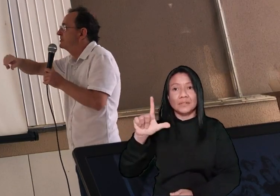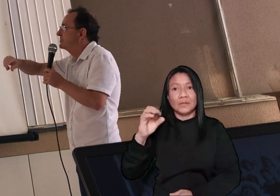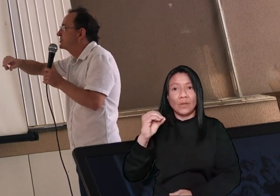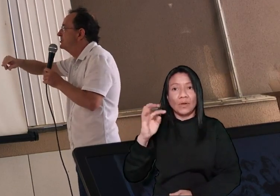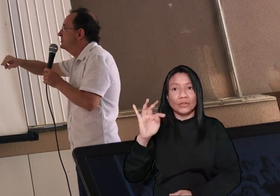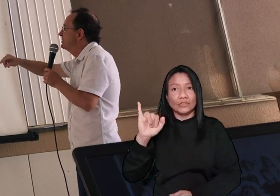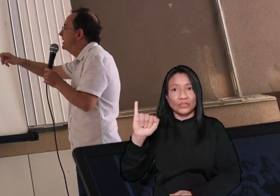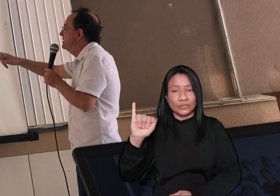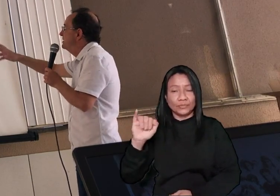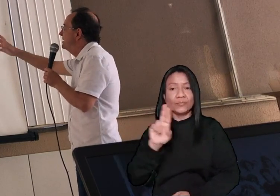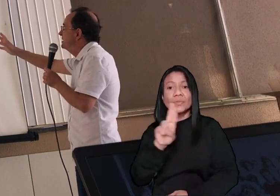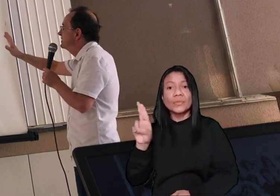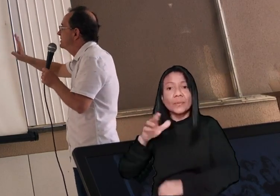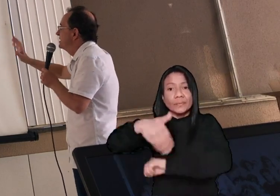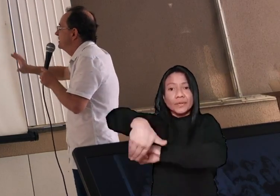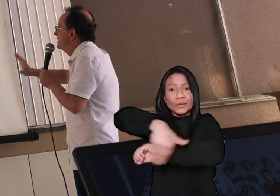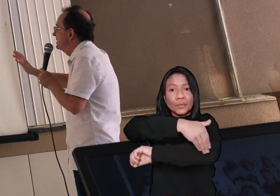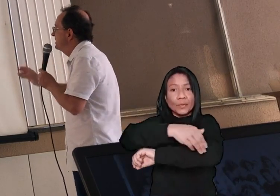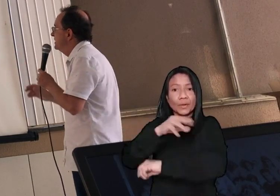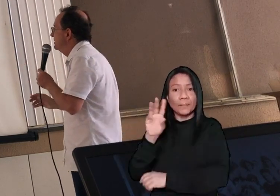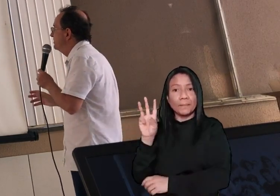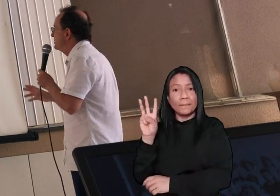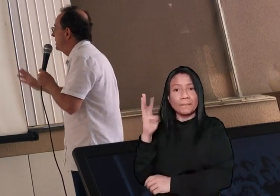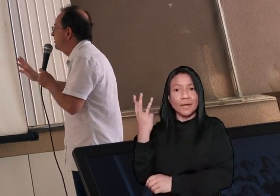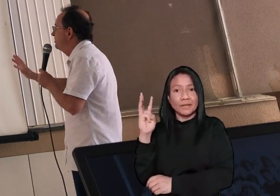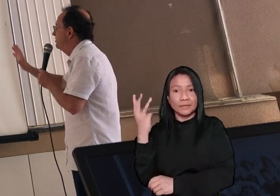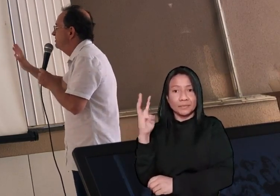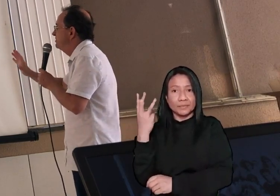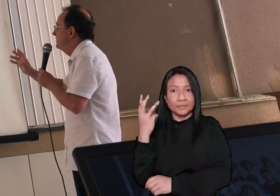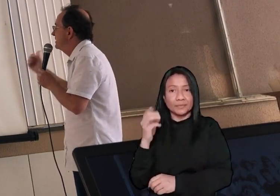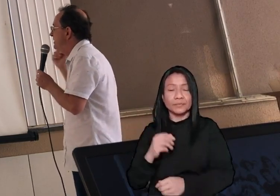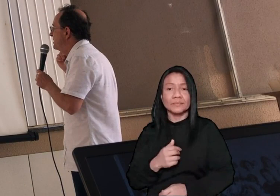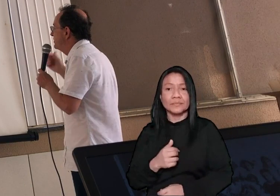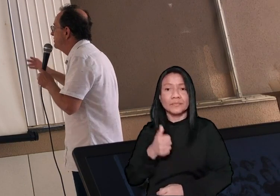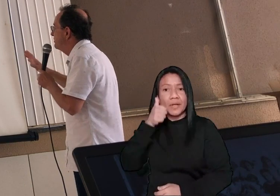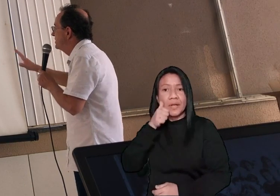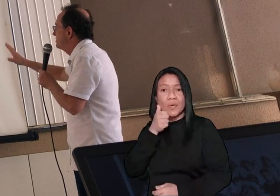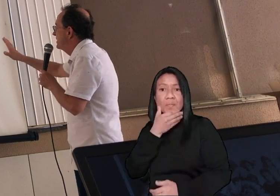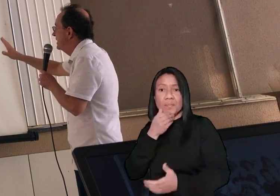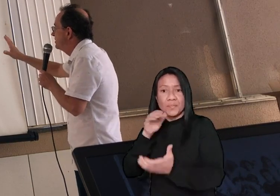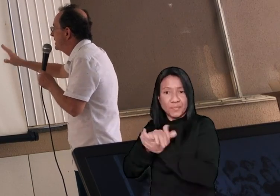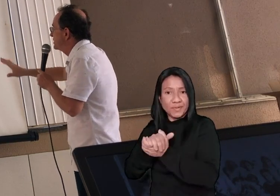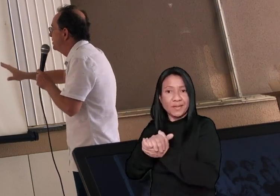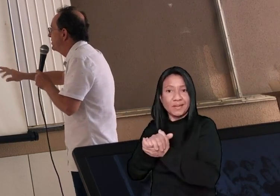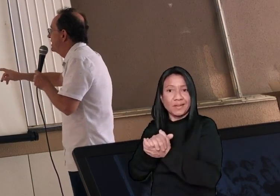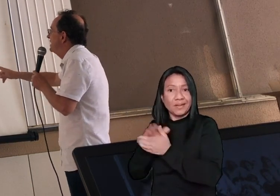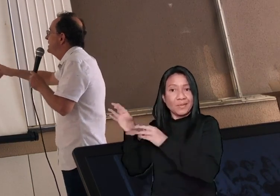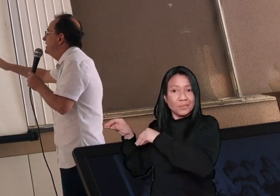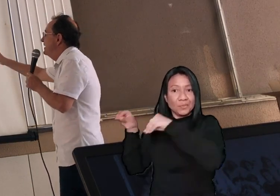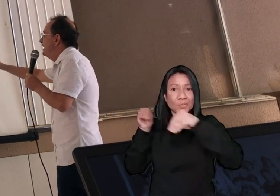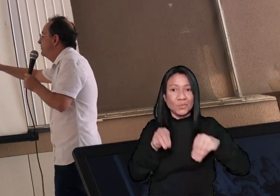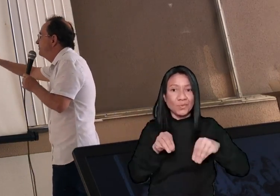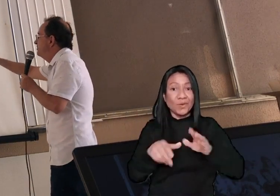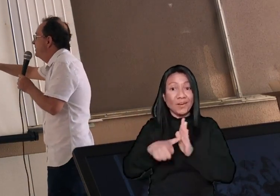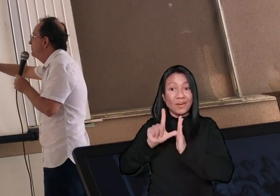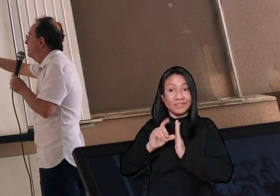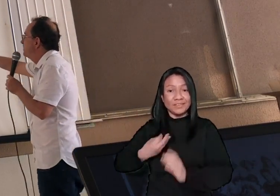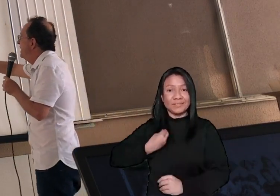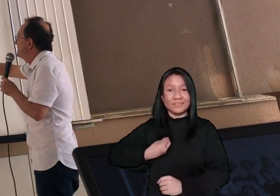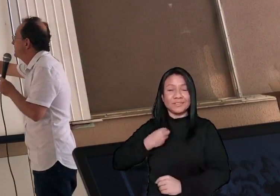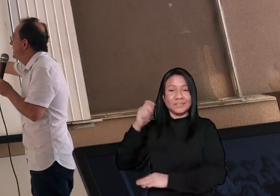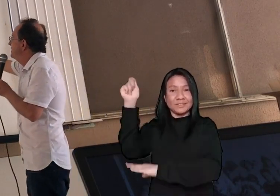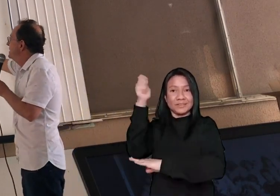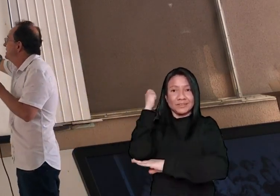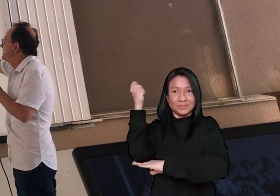do Rio Grande do Sul e tal, e eles, não sei se está no livro alguma coisa sobre a explicação porque ele pagou